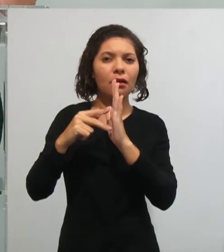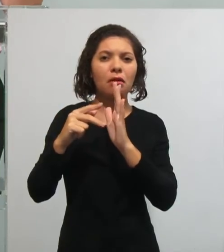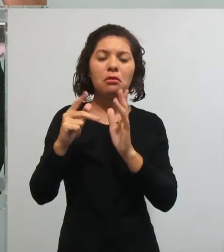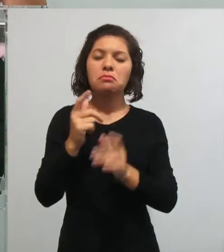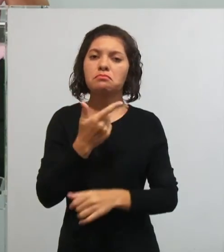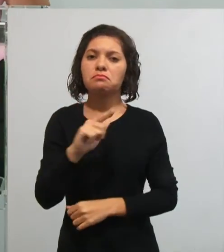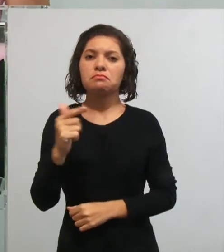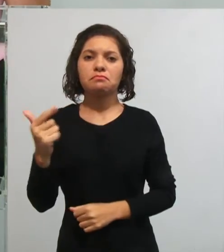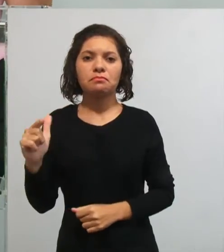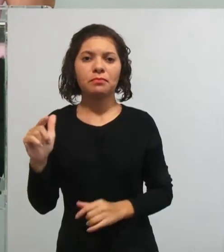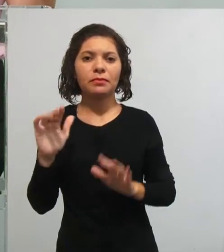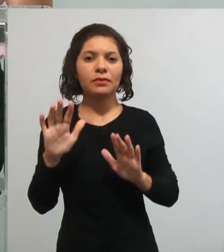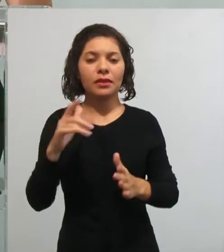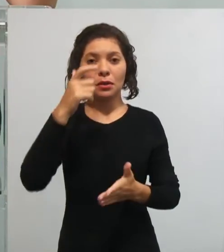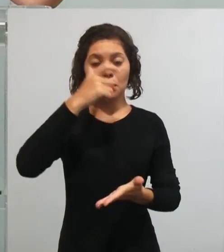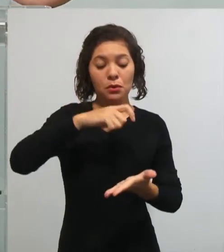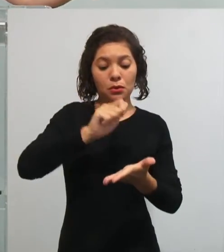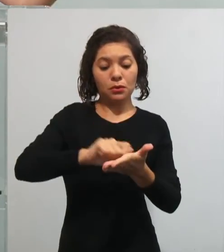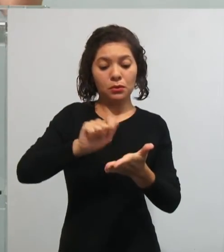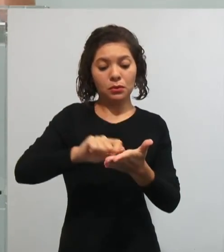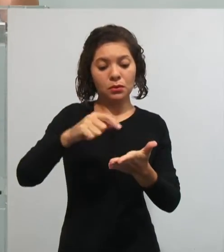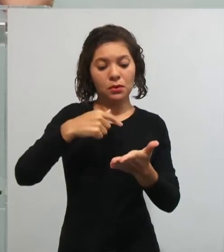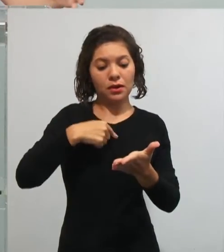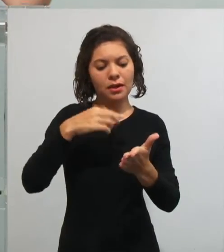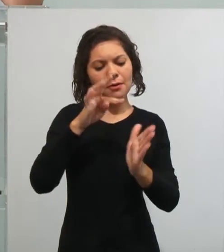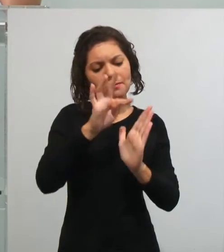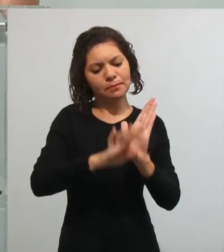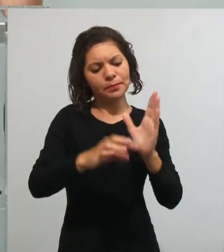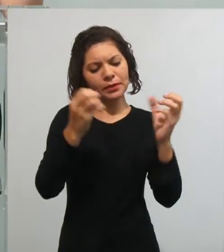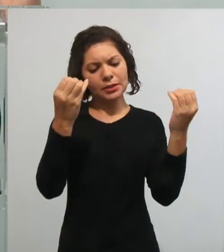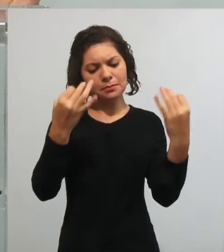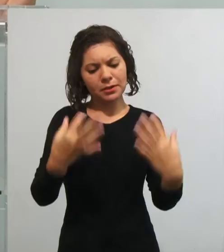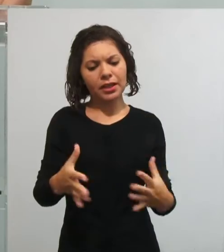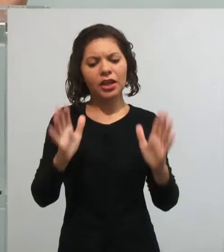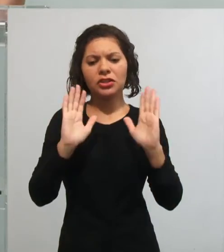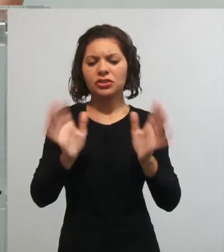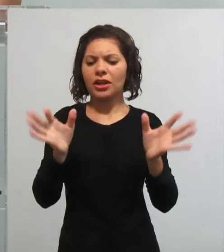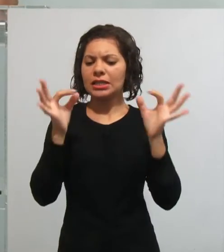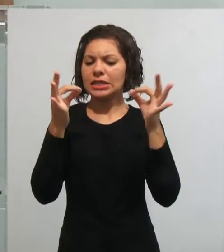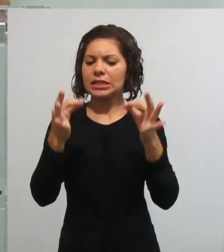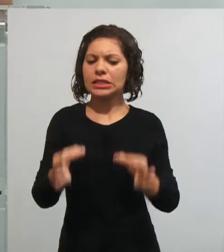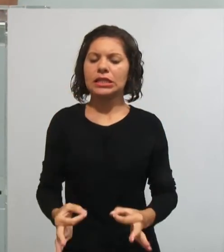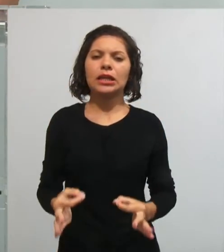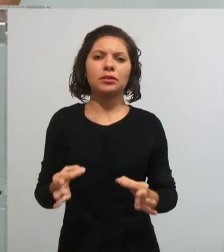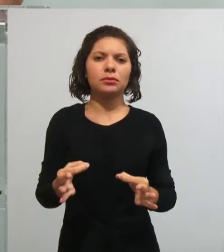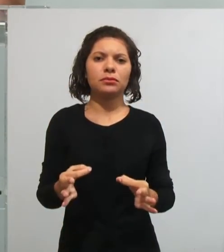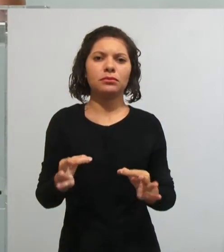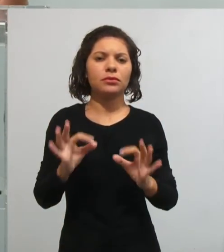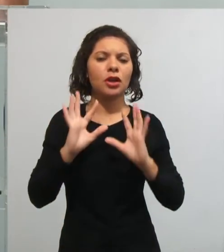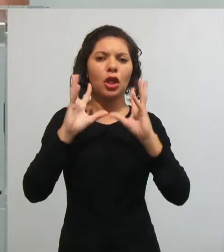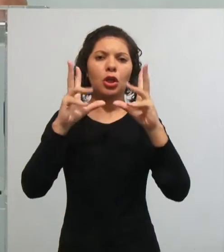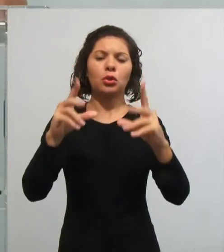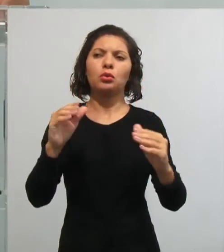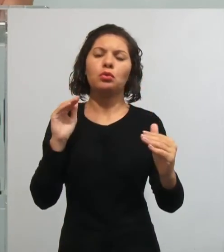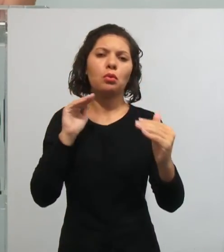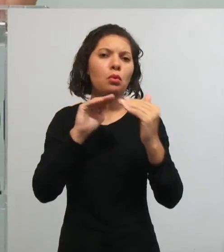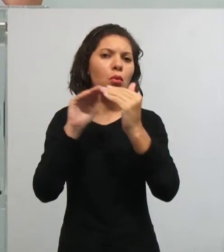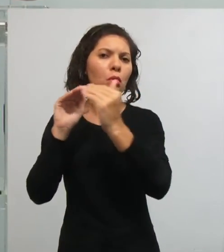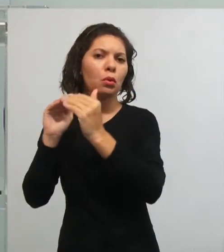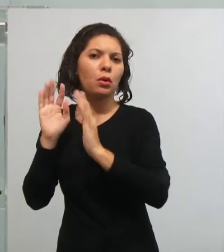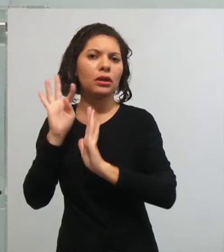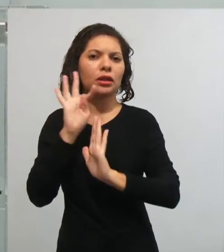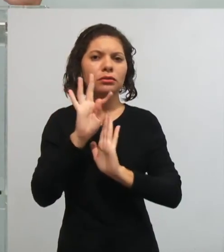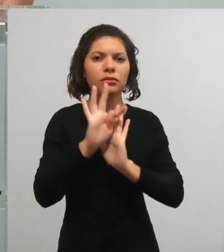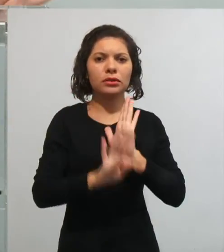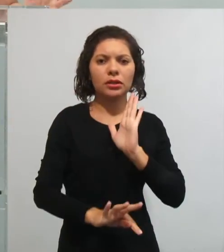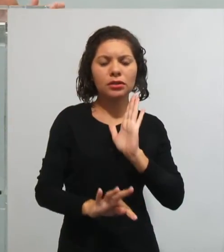que se apega a isso, né? Eu controlo os sentidos, eu quero dizer isso e achar que todo mundo vai compreender o texto que ele escreveu do